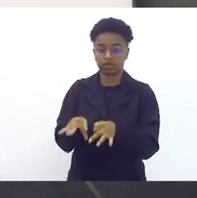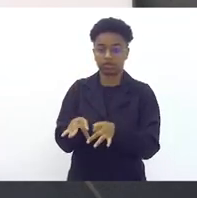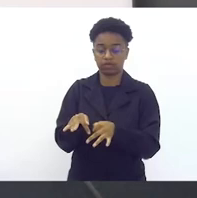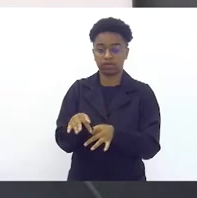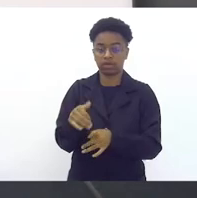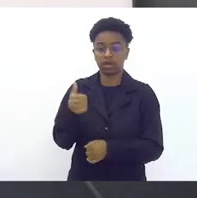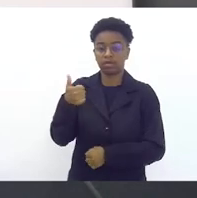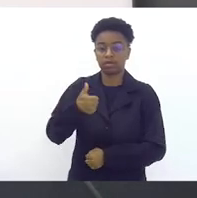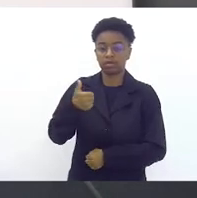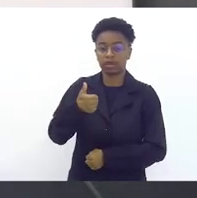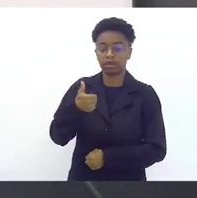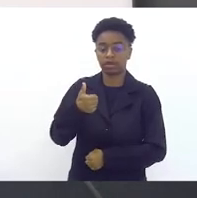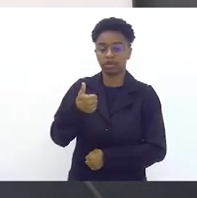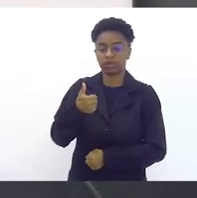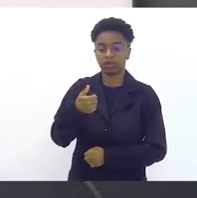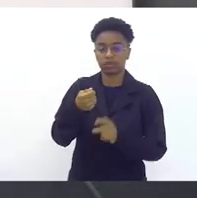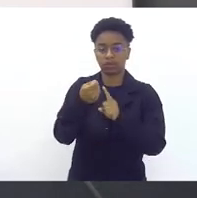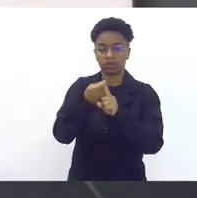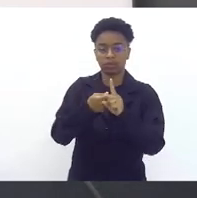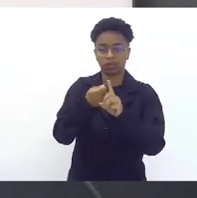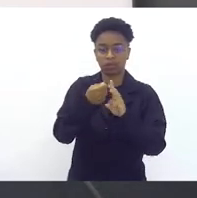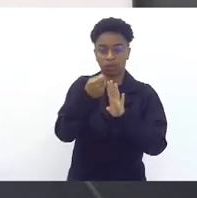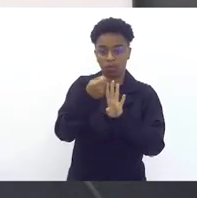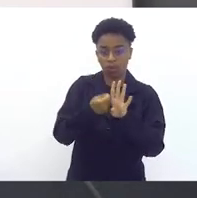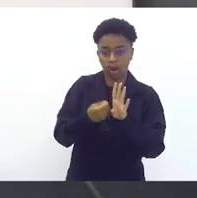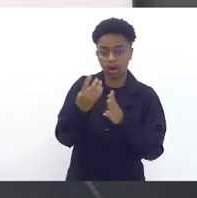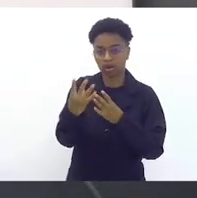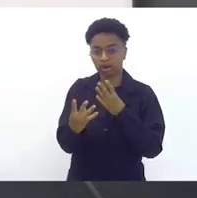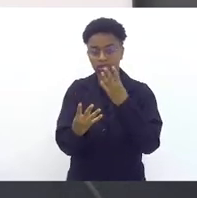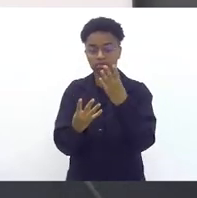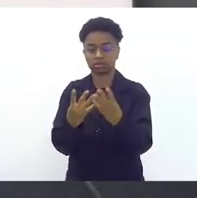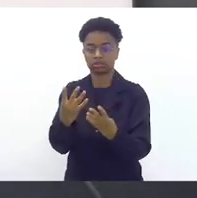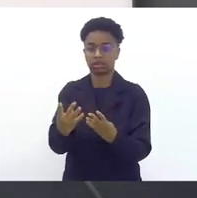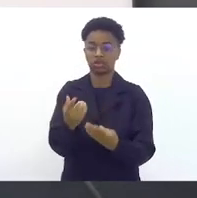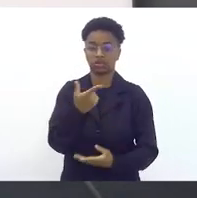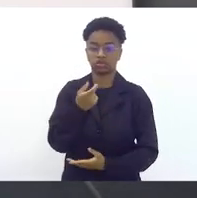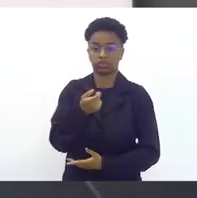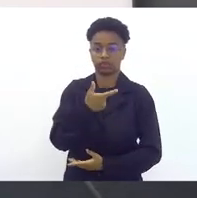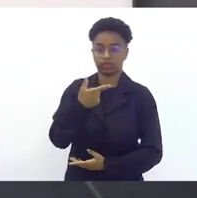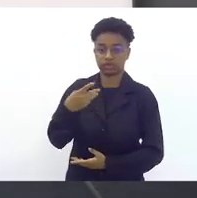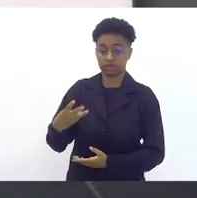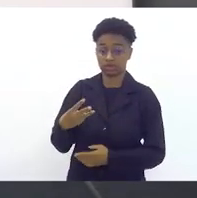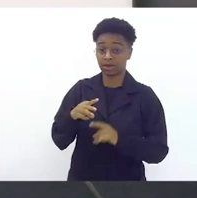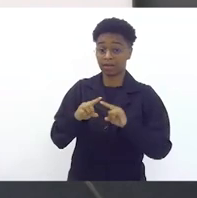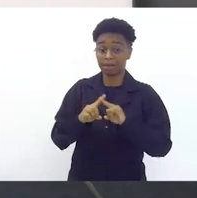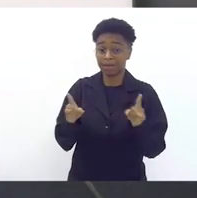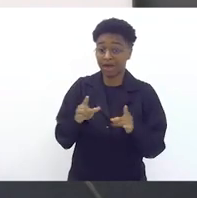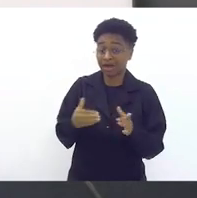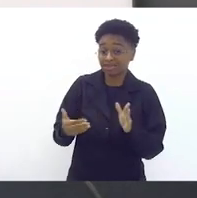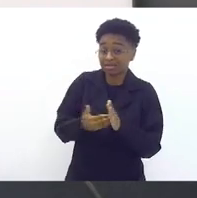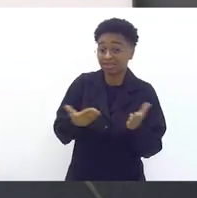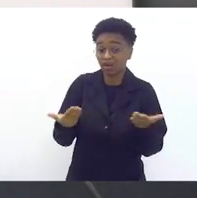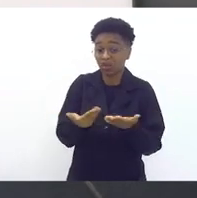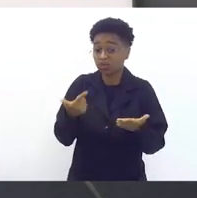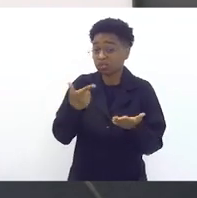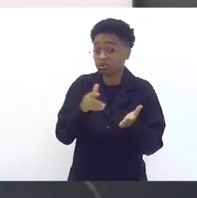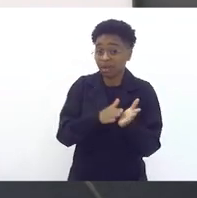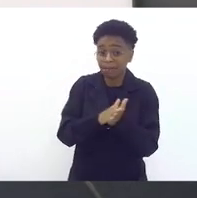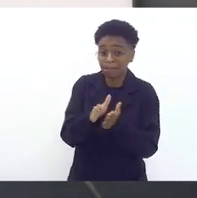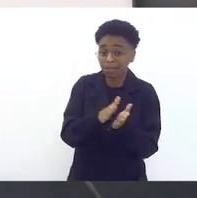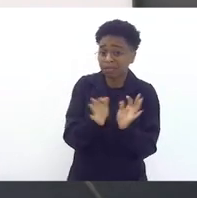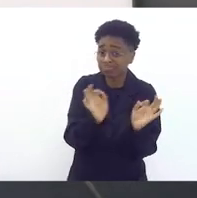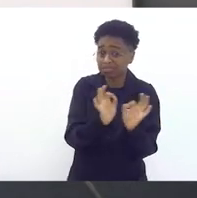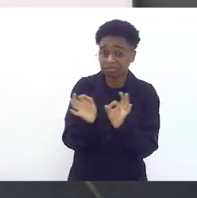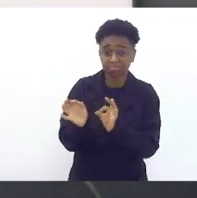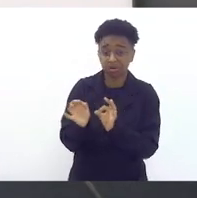primeiro quadrimestre de 2023. Pois até hoje, sequer publicados os reconhecimentos